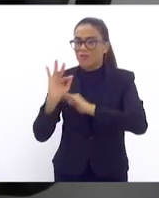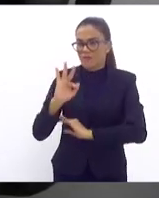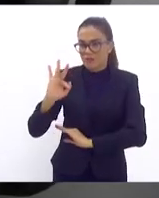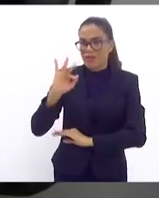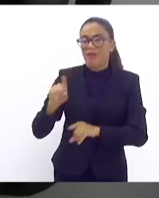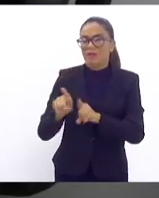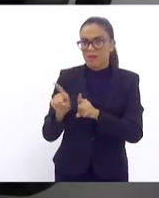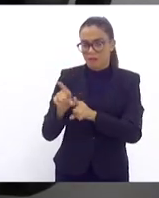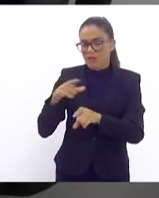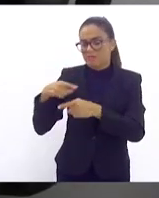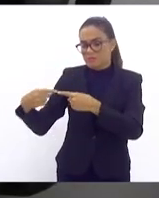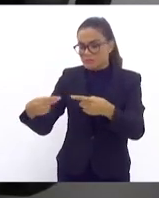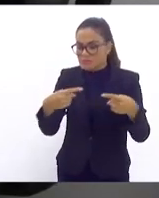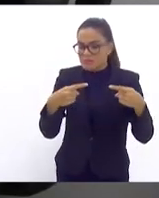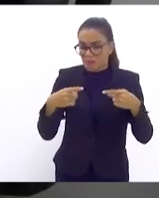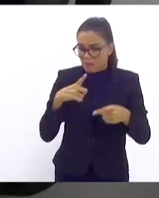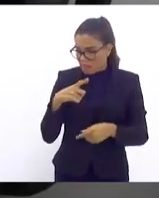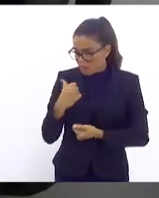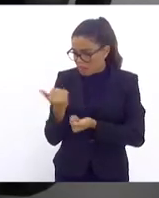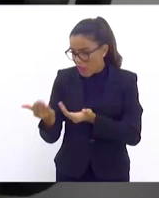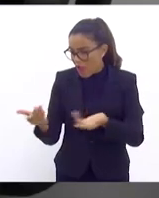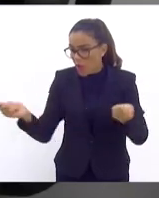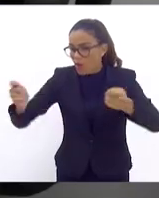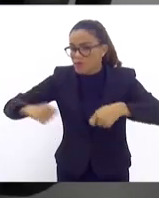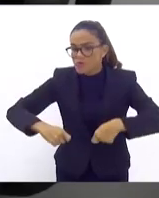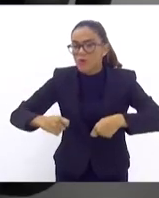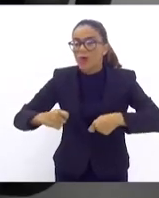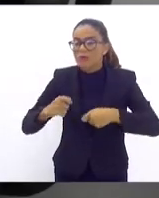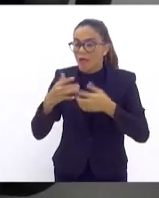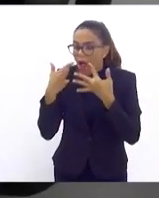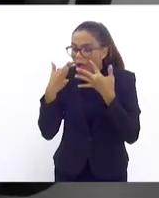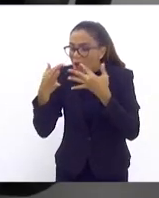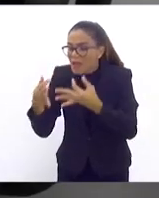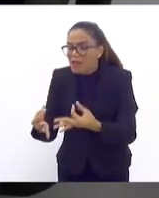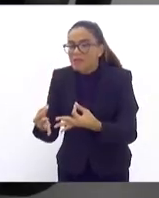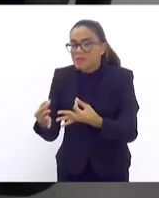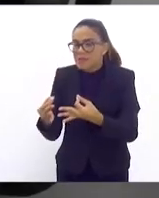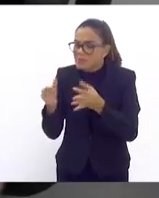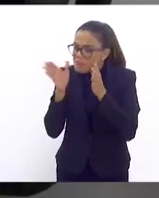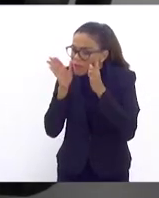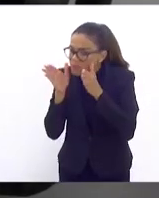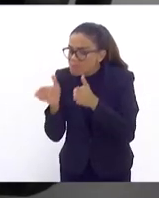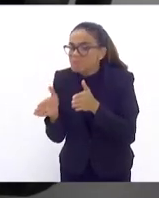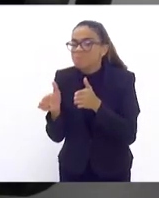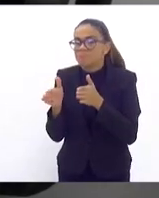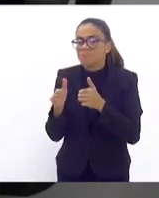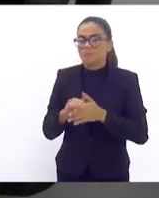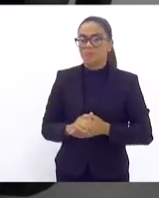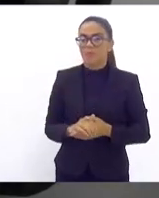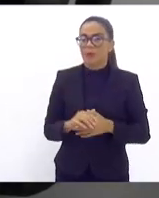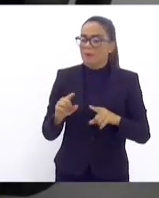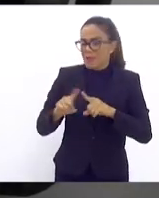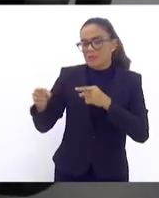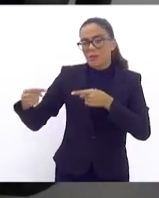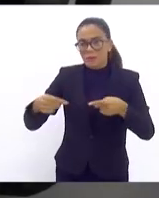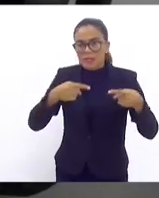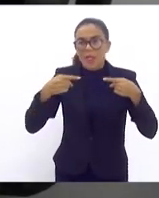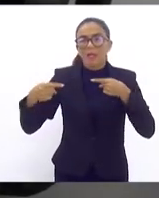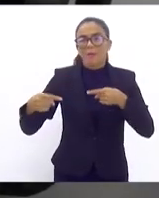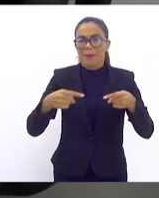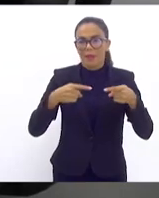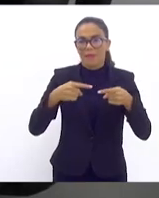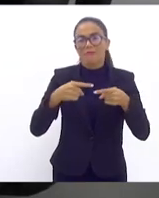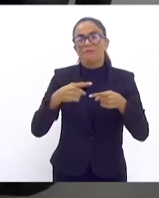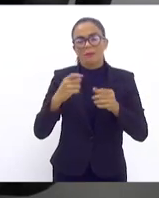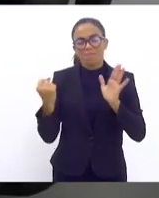infelizmente sem as condições necessárias para garantir uma atenção, né, adequada, ideal, mas esse é um debate que marca toda a rede de